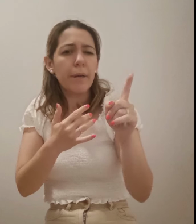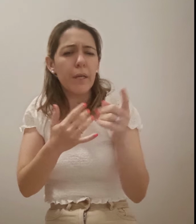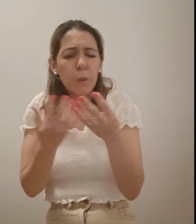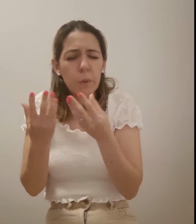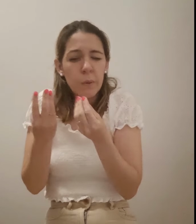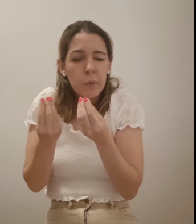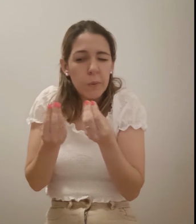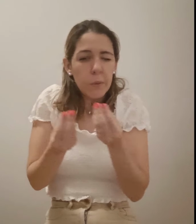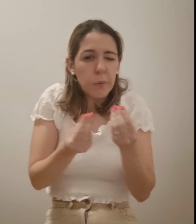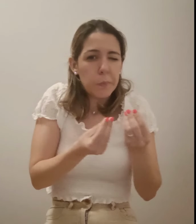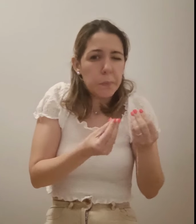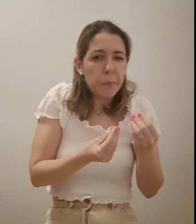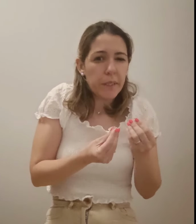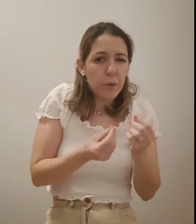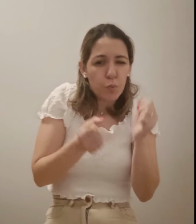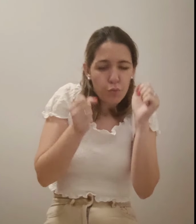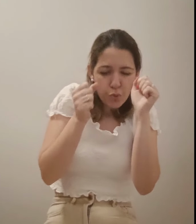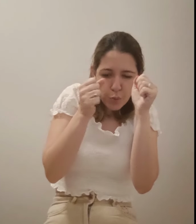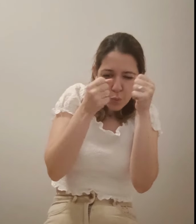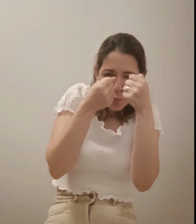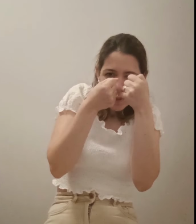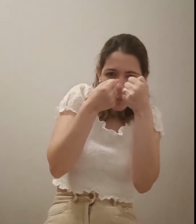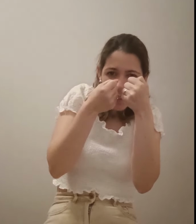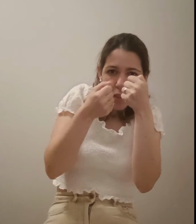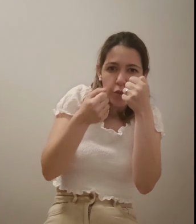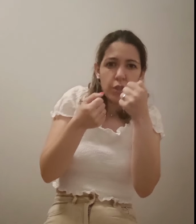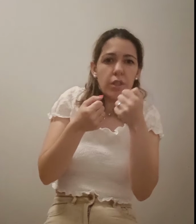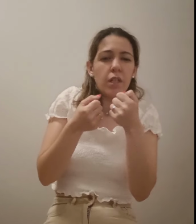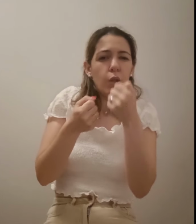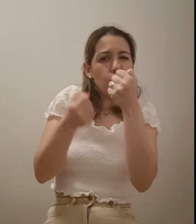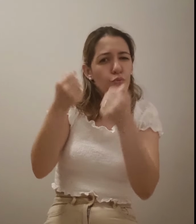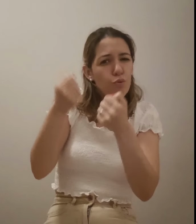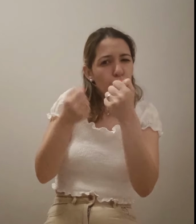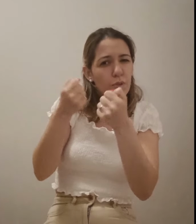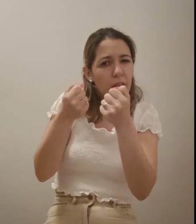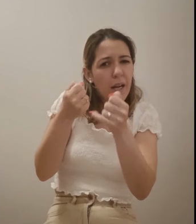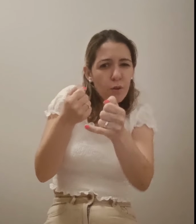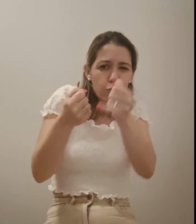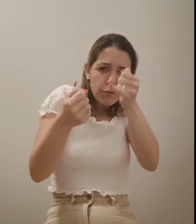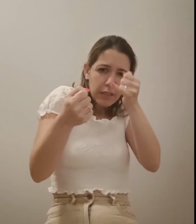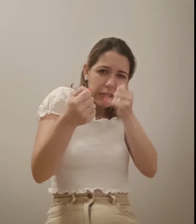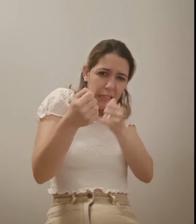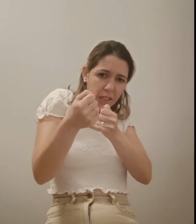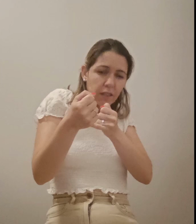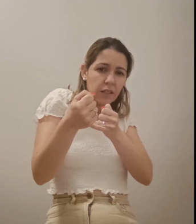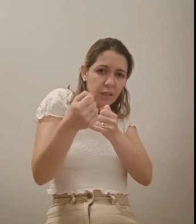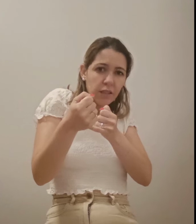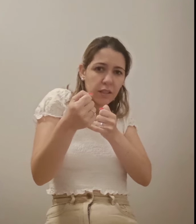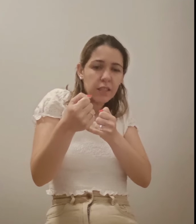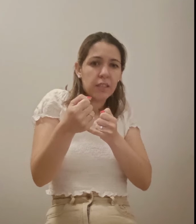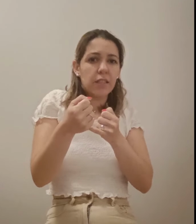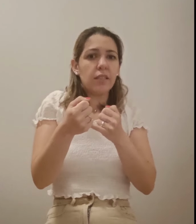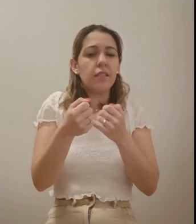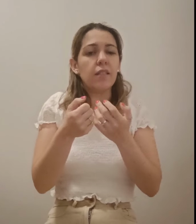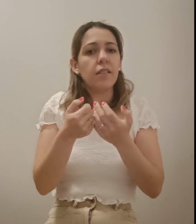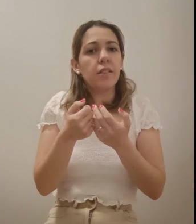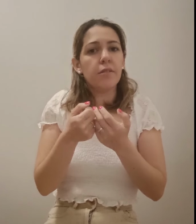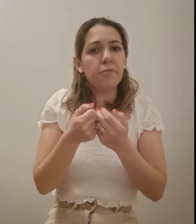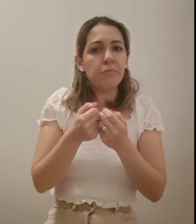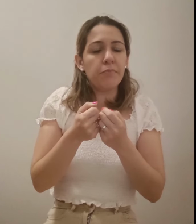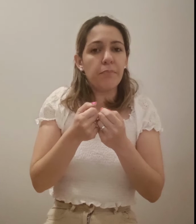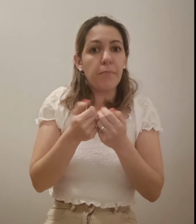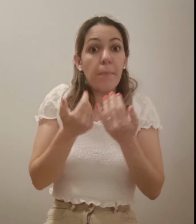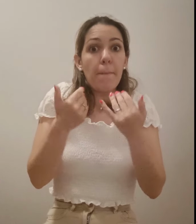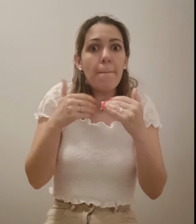camufladas nas entradas dos prédios, escondidas atrás umas das outras e por detrás dos carros. Sem transição perceptível,